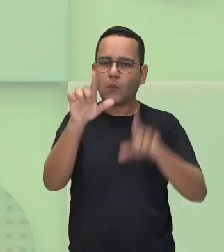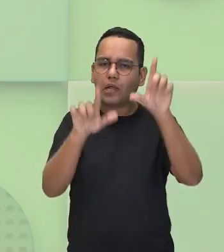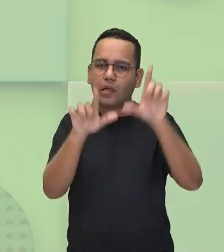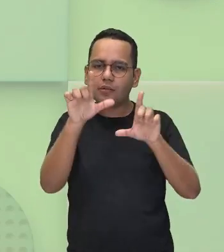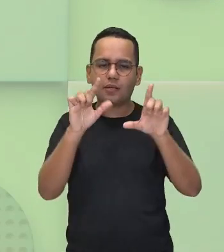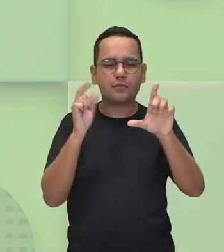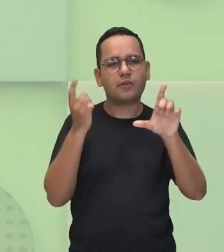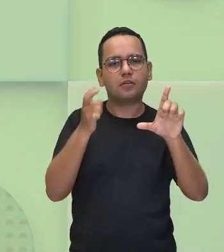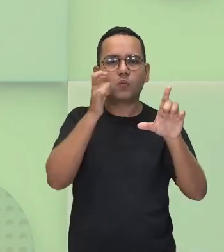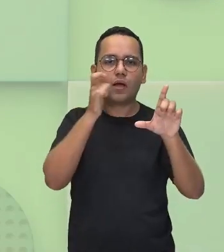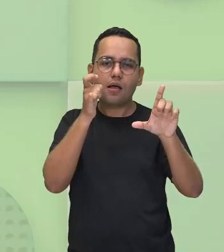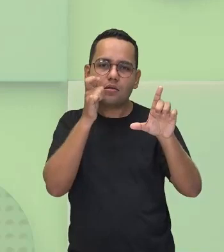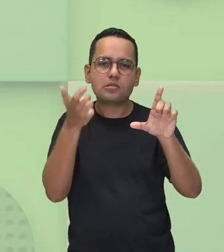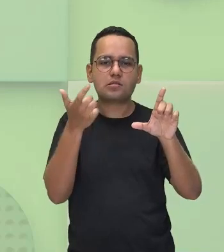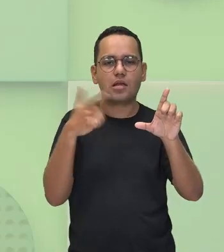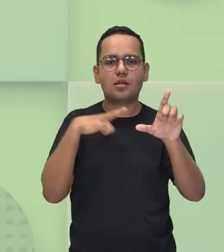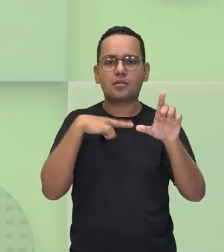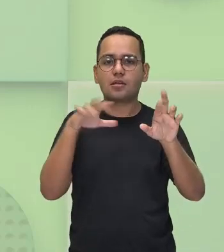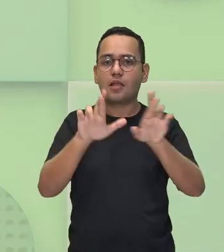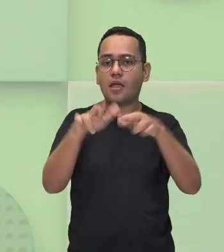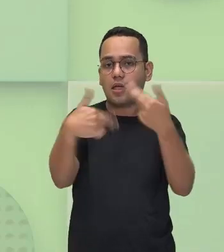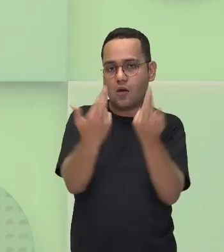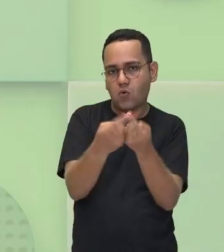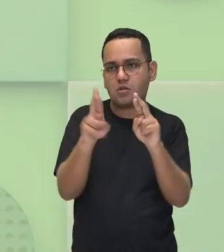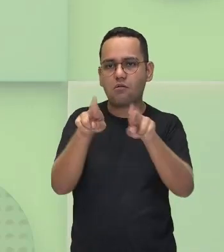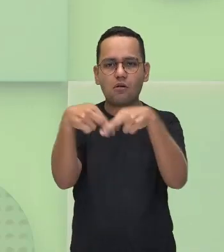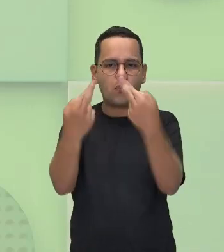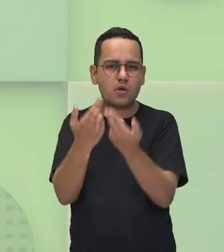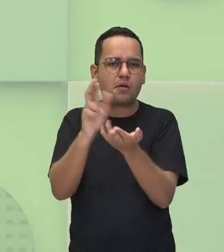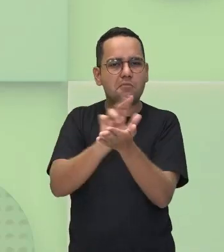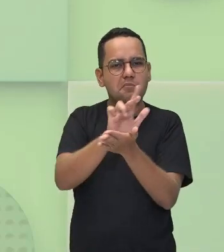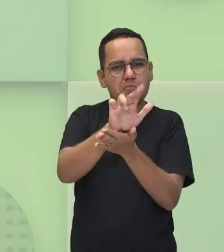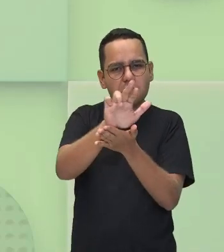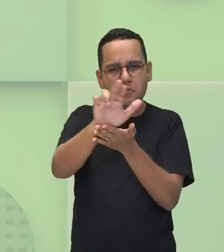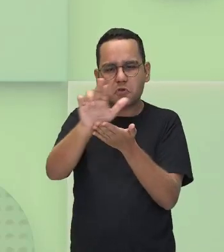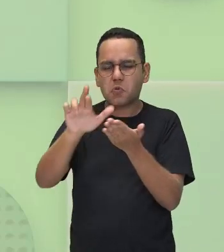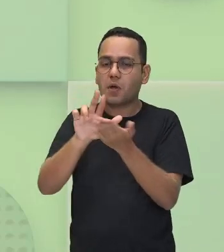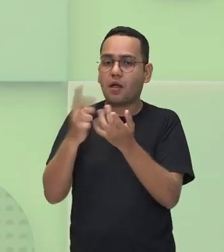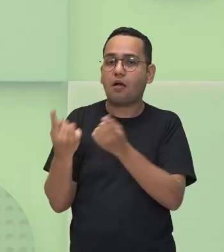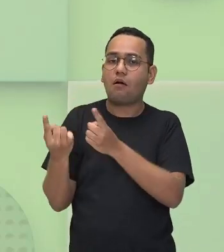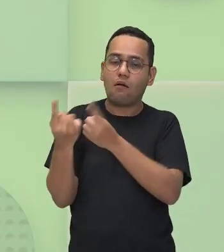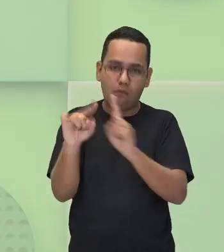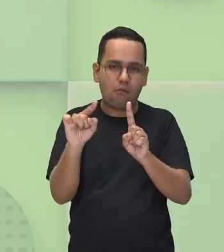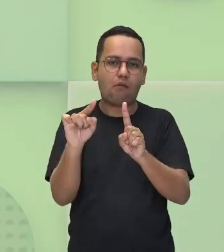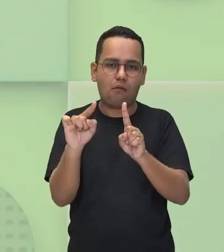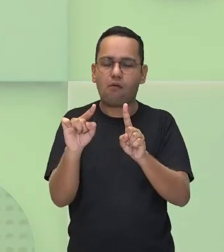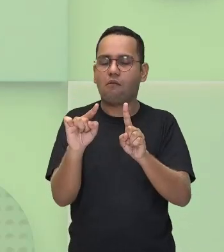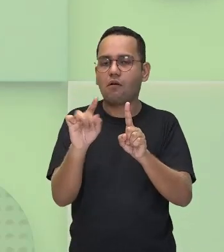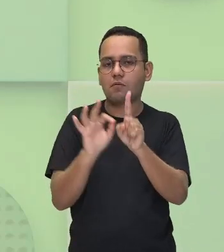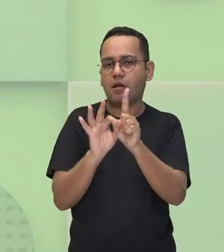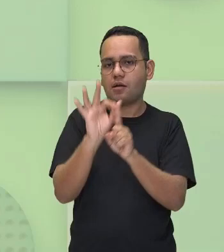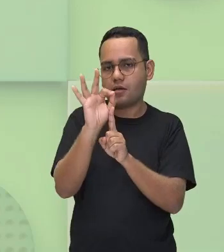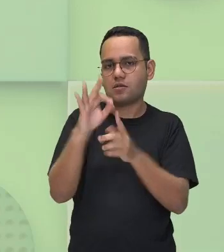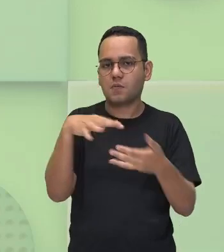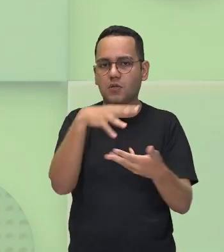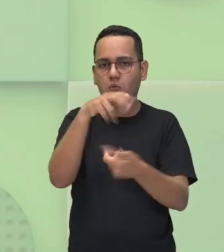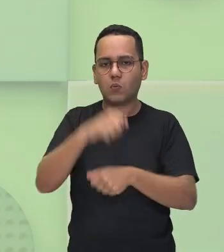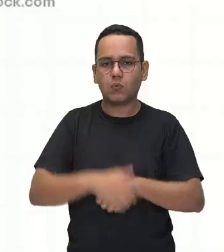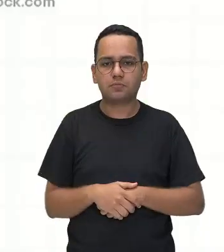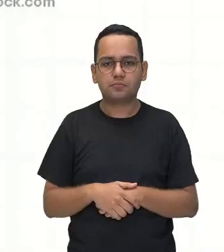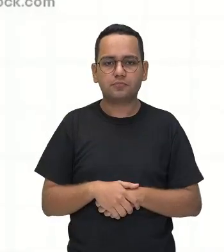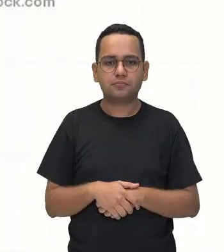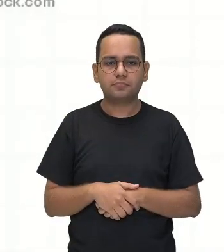de reuniões que são realizadas para poder combater esse aquecimento global. Mas nós vamos continuar aí falando sobre os